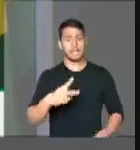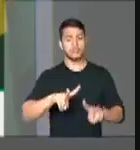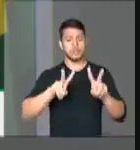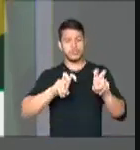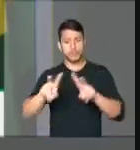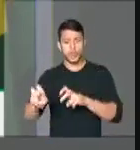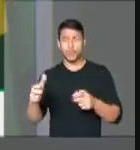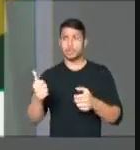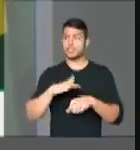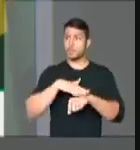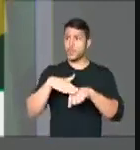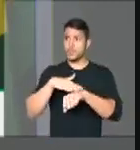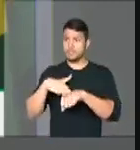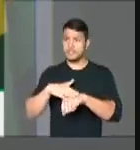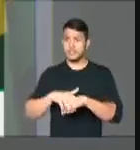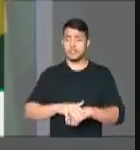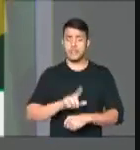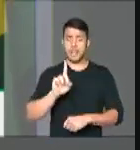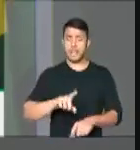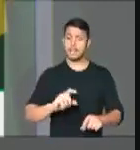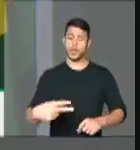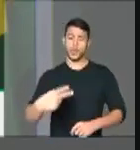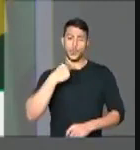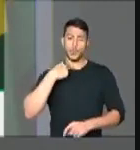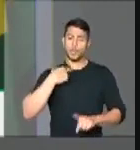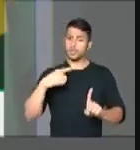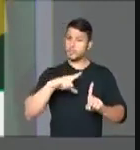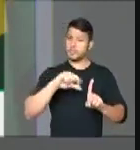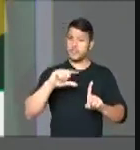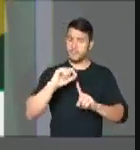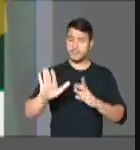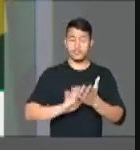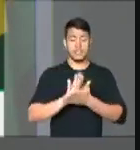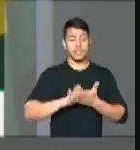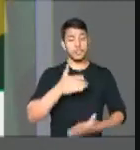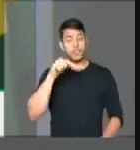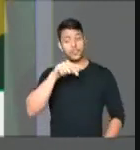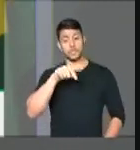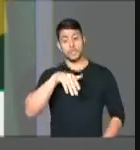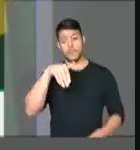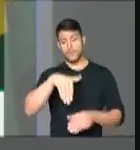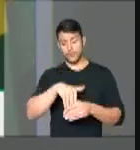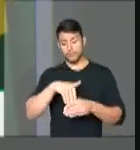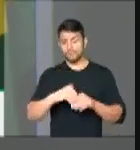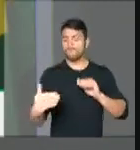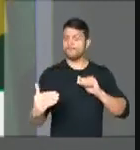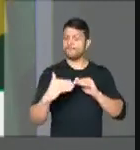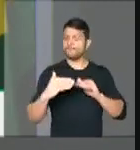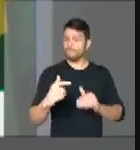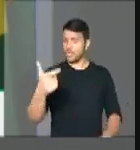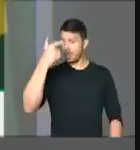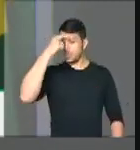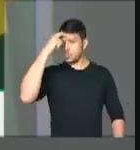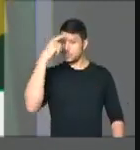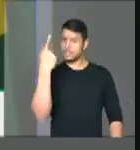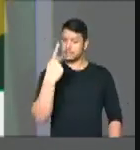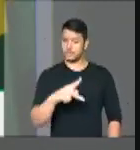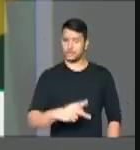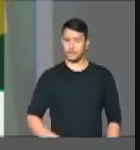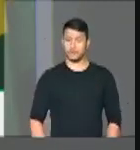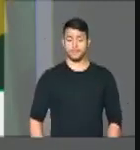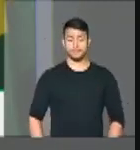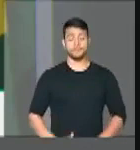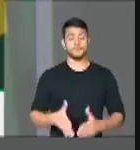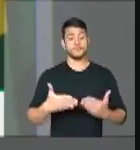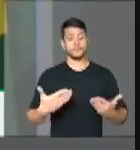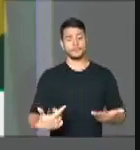tribuna, mas também nas conversas, não ter privilégios para nenhuma categoria. E você votou alinhado com a sua consciência, com aquilo que você